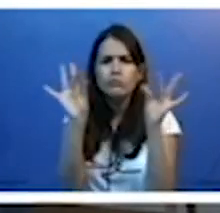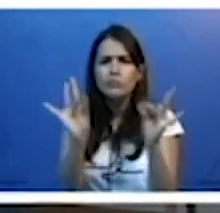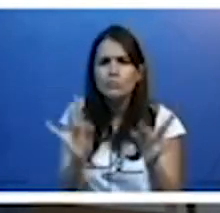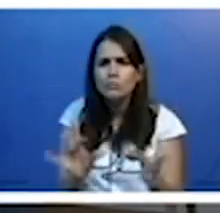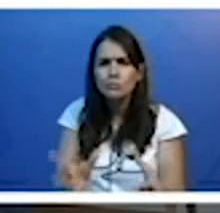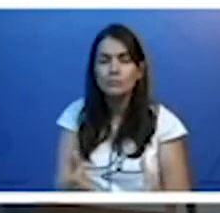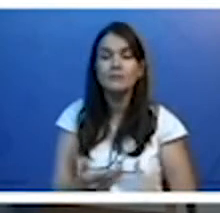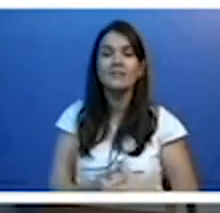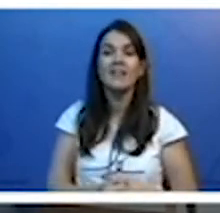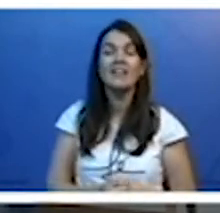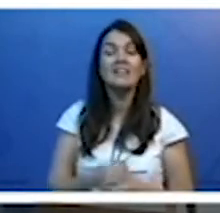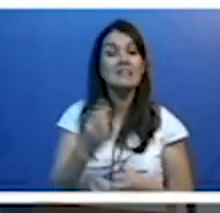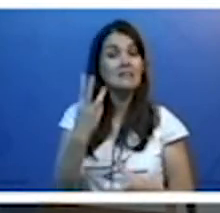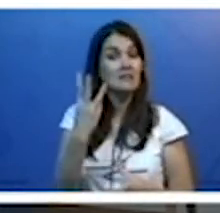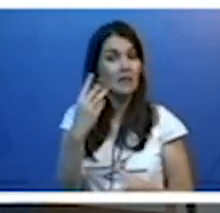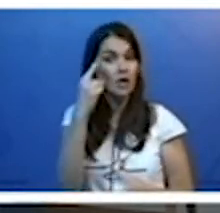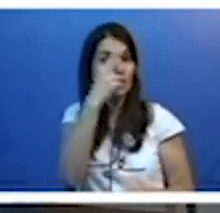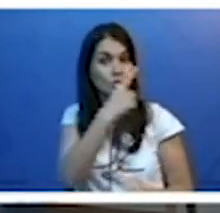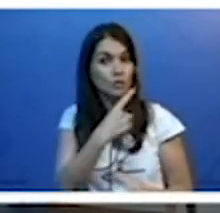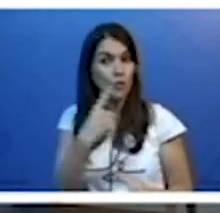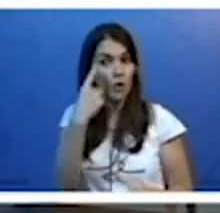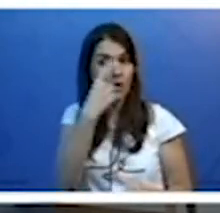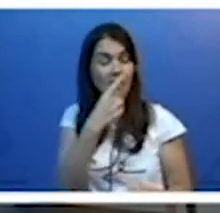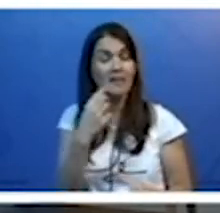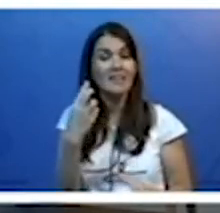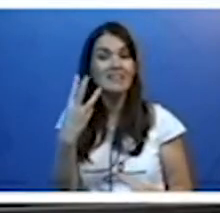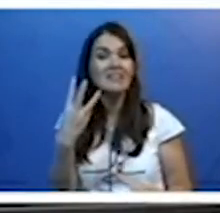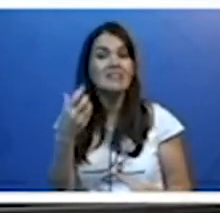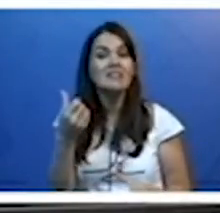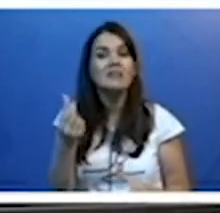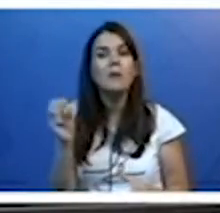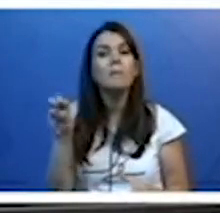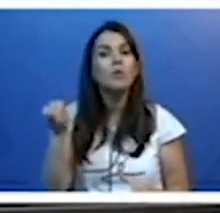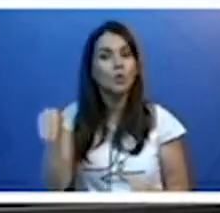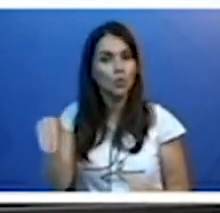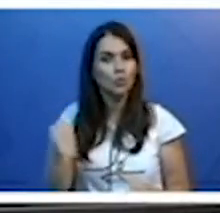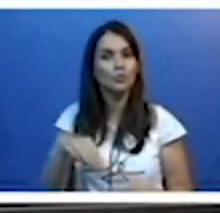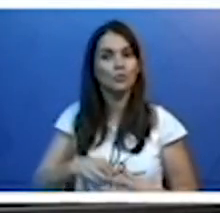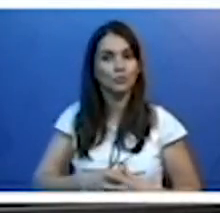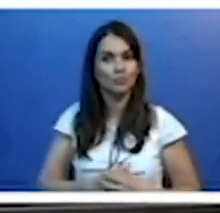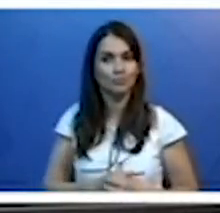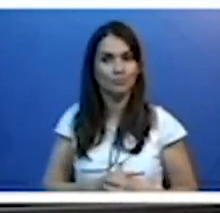3 horas e 36 minutos, ou seja, 0,6